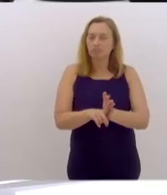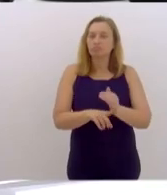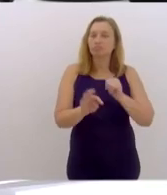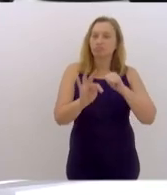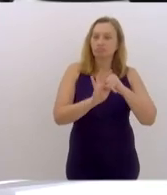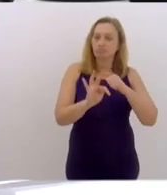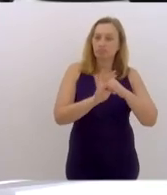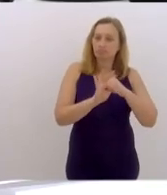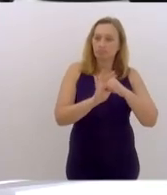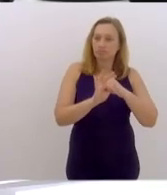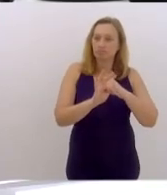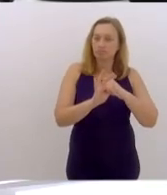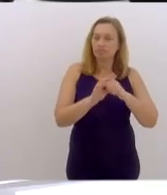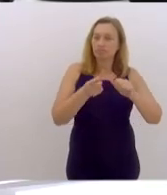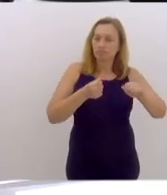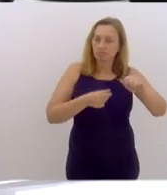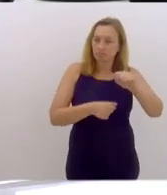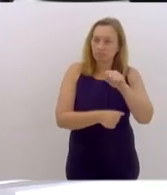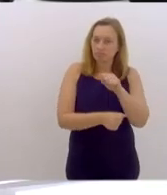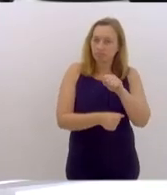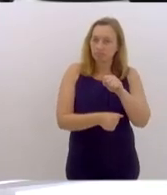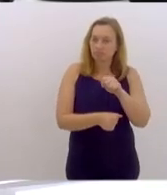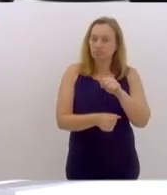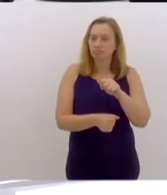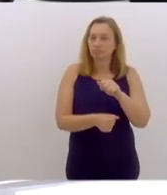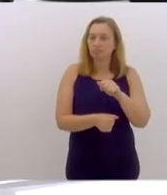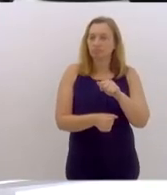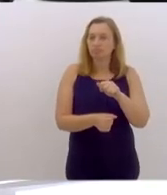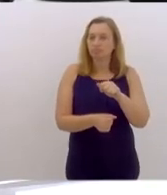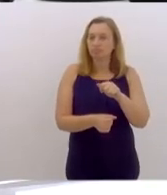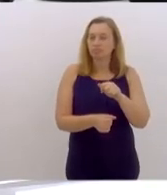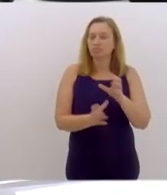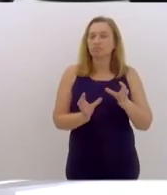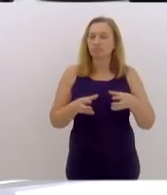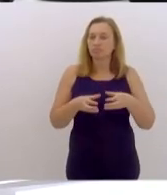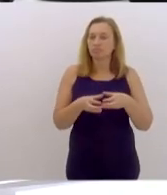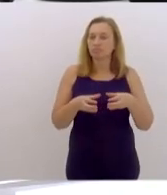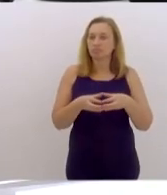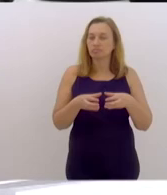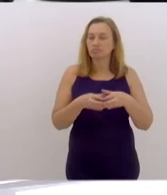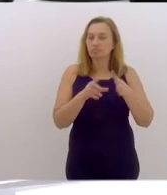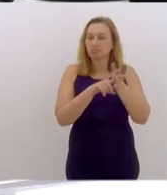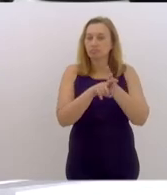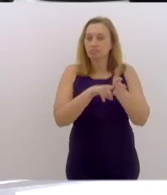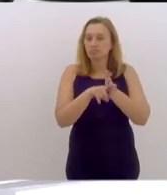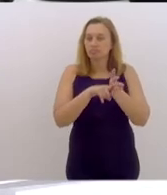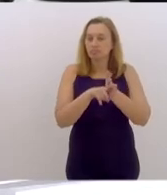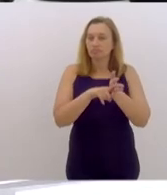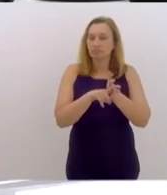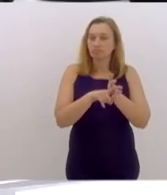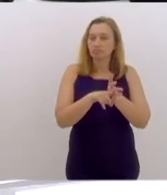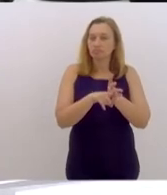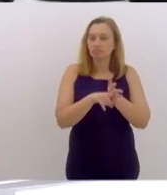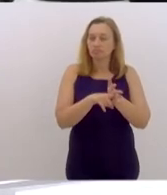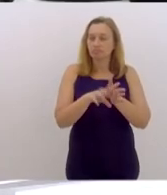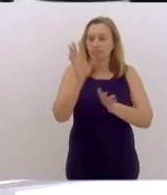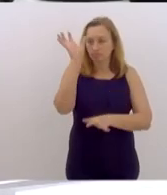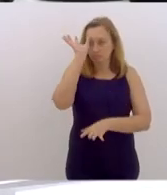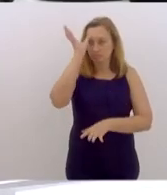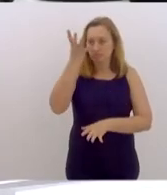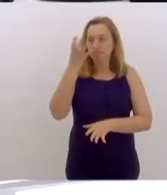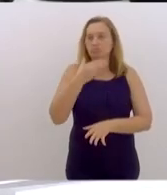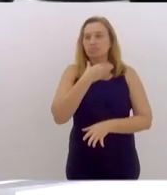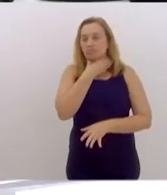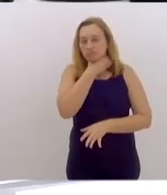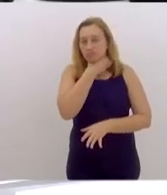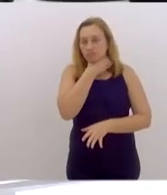técnicas e financiamento financeiramente pelo grupo que examinará as soluções para essa